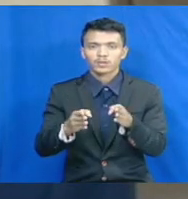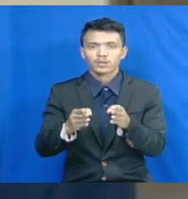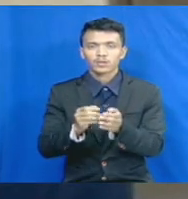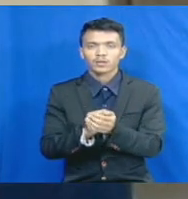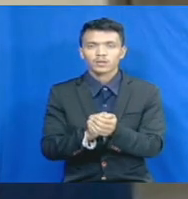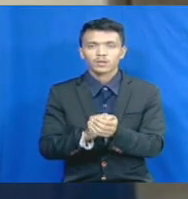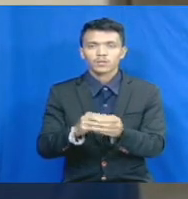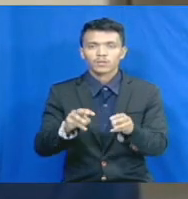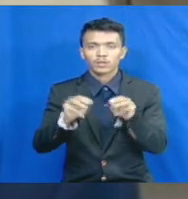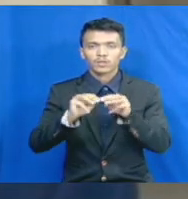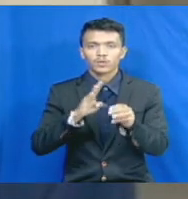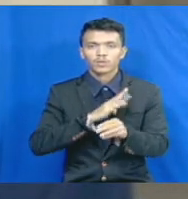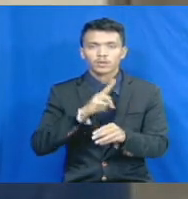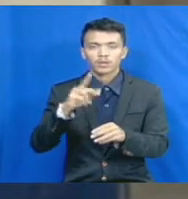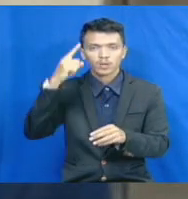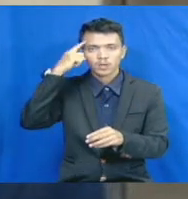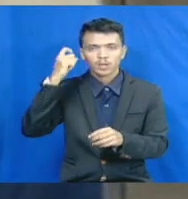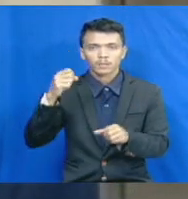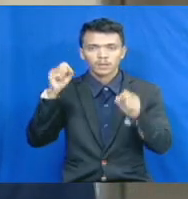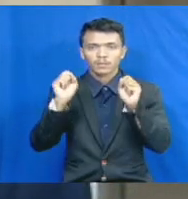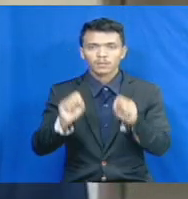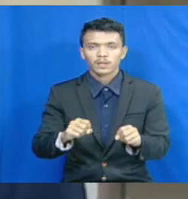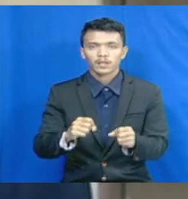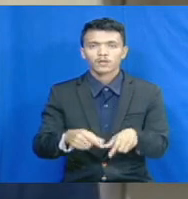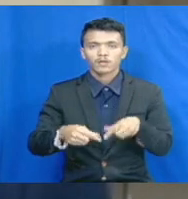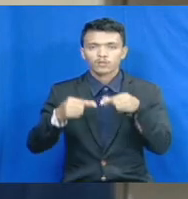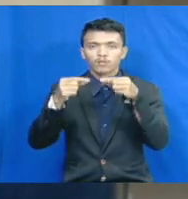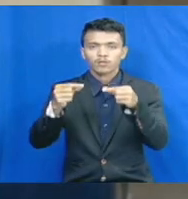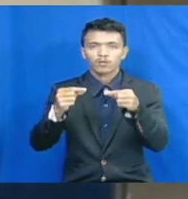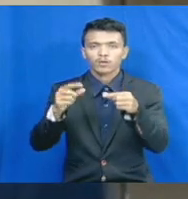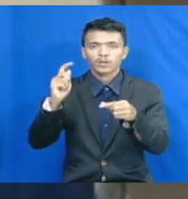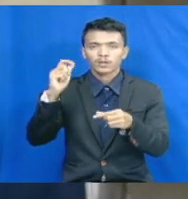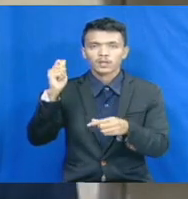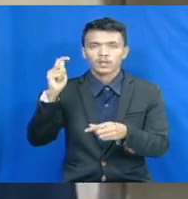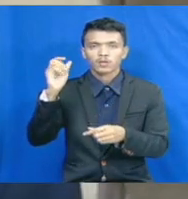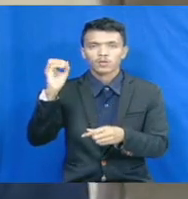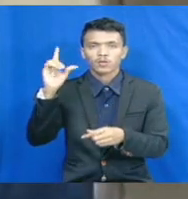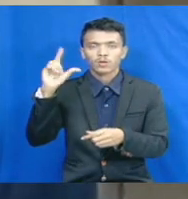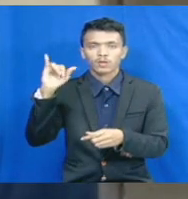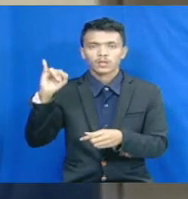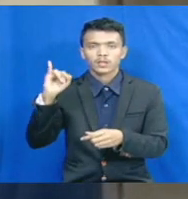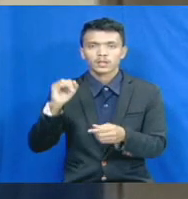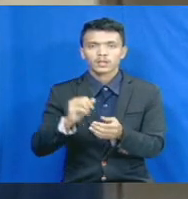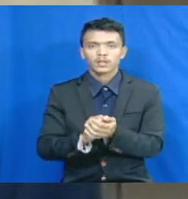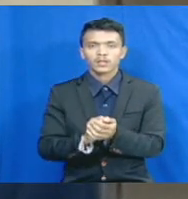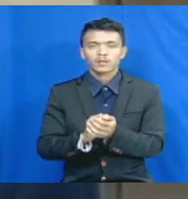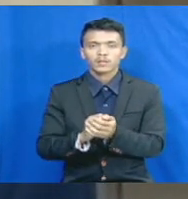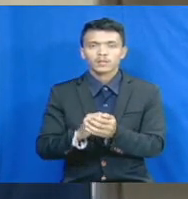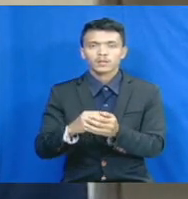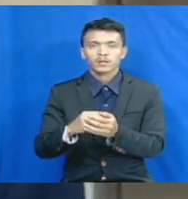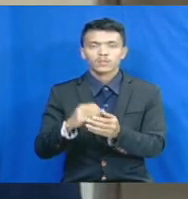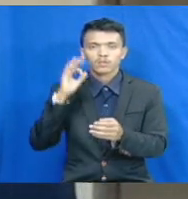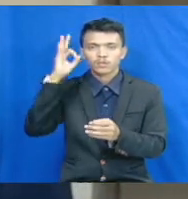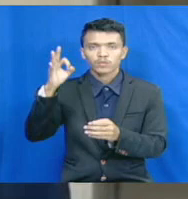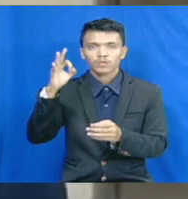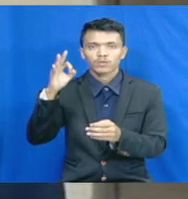município Baucau Ninian, também Bele atribui ba Tatoli, uma fatina né, atune bele ba futuro tatuli bele